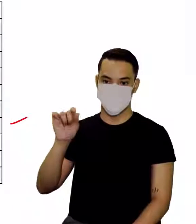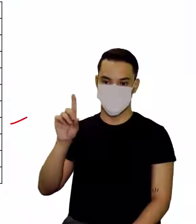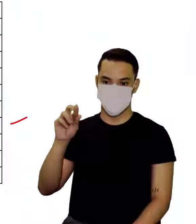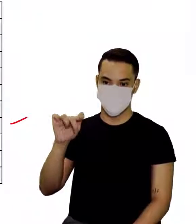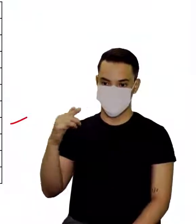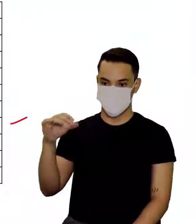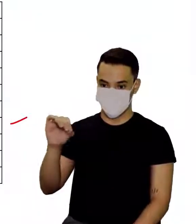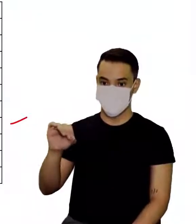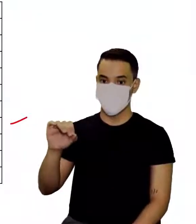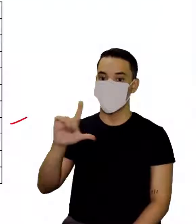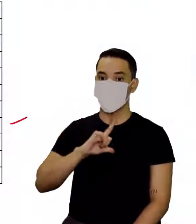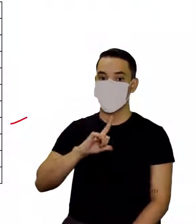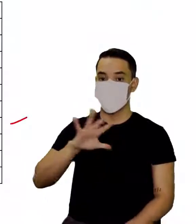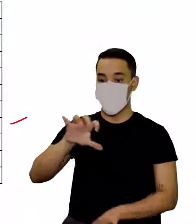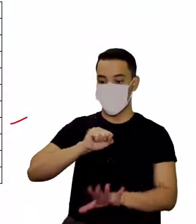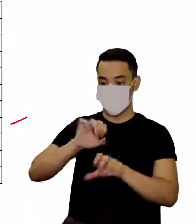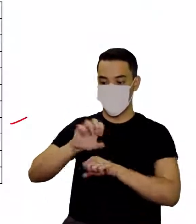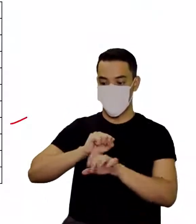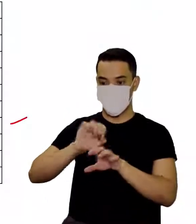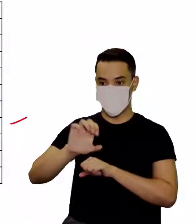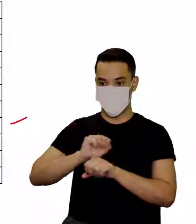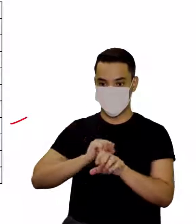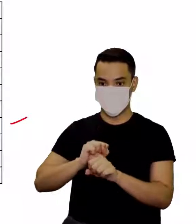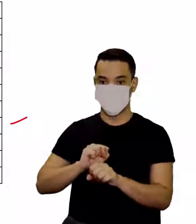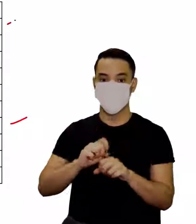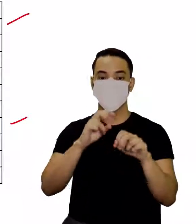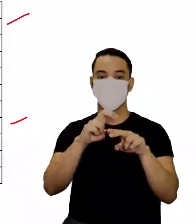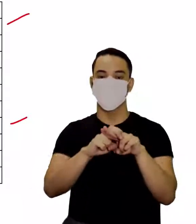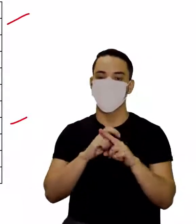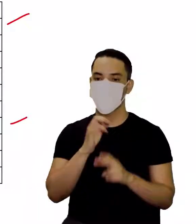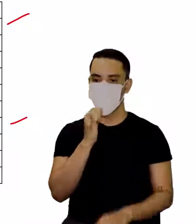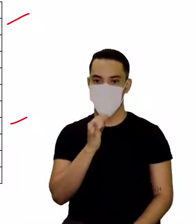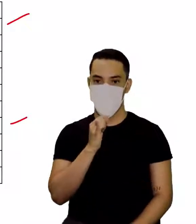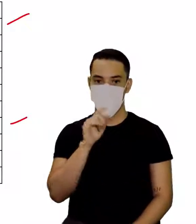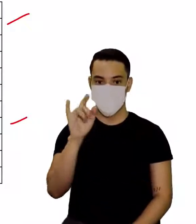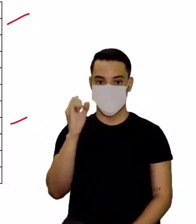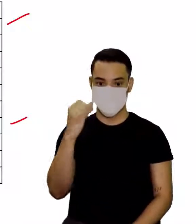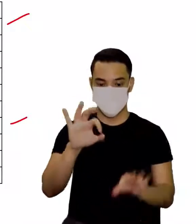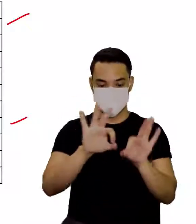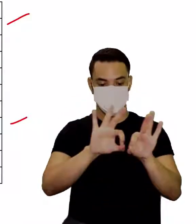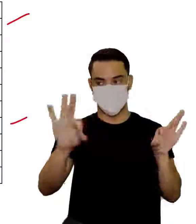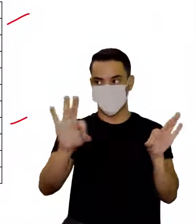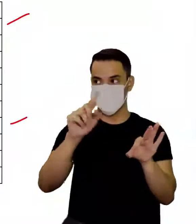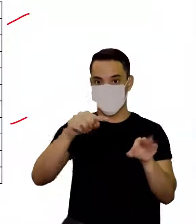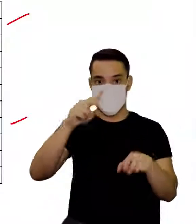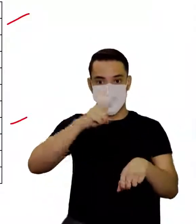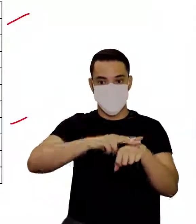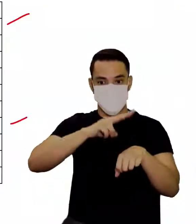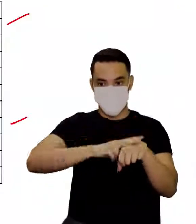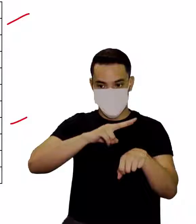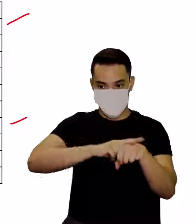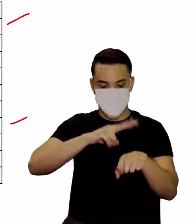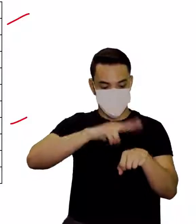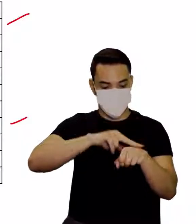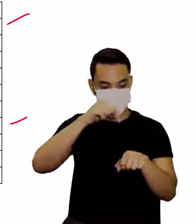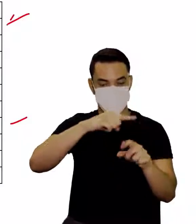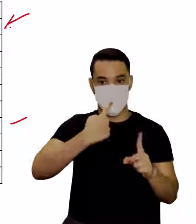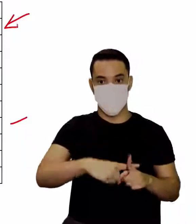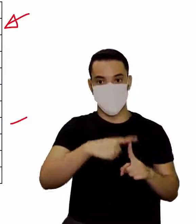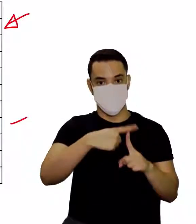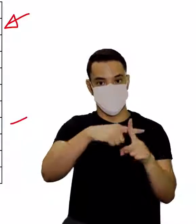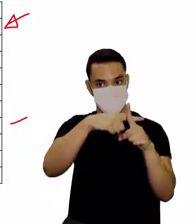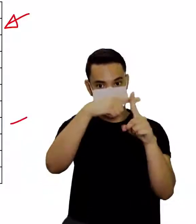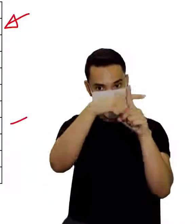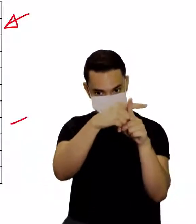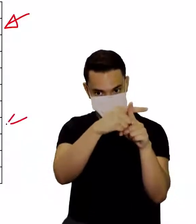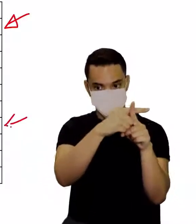a receber elétrons. Então, por exemplo, se essa barra é de vidro, então tá aí, ó, o vidro positivo, né? Acabou